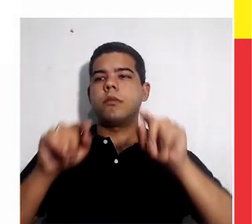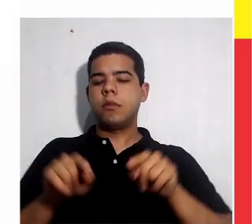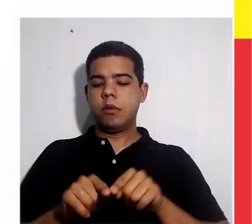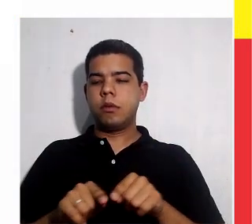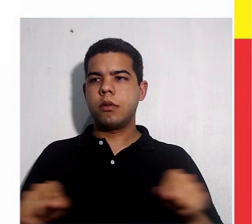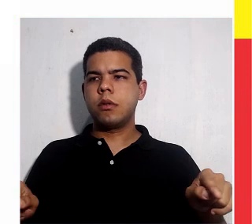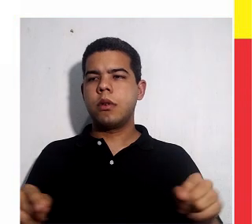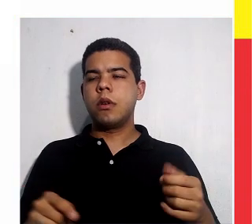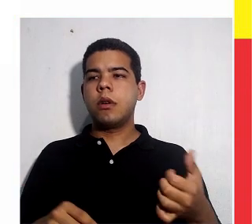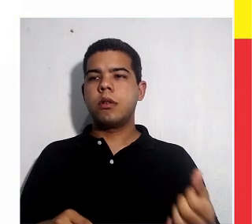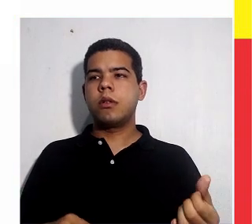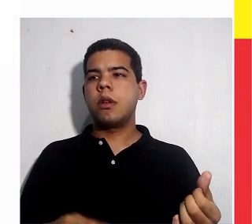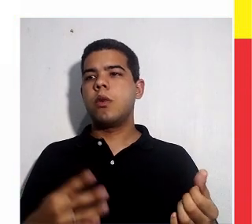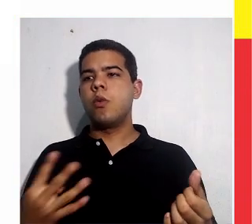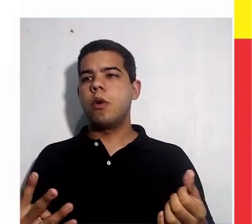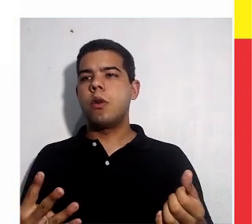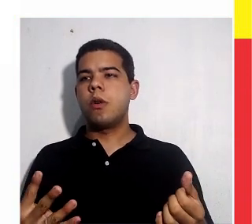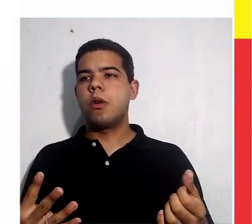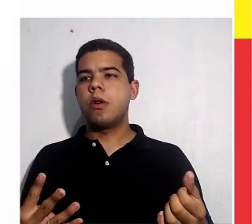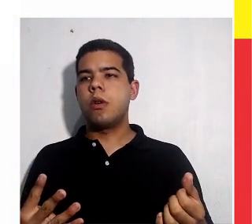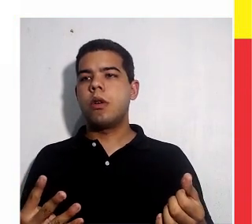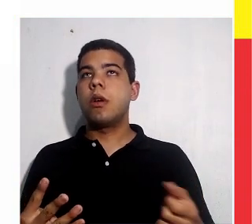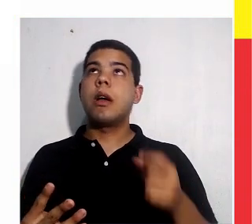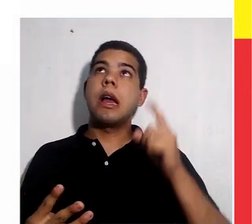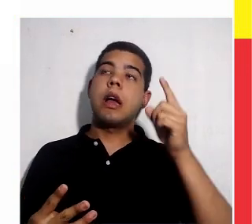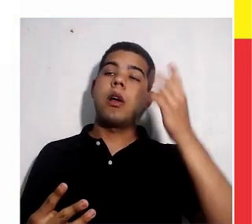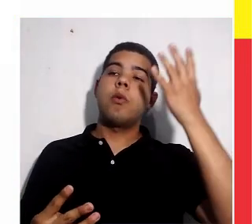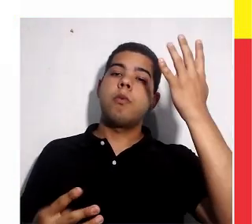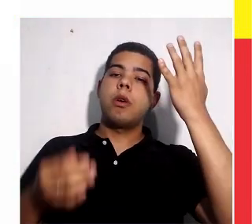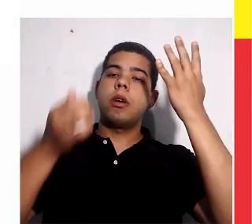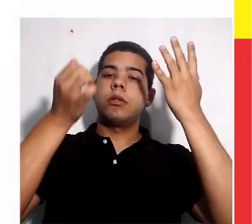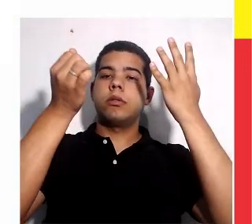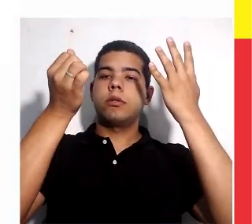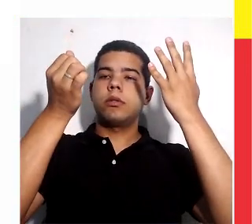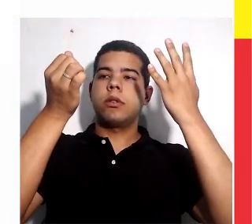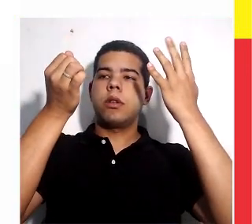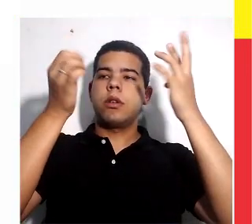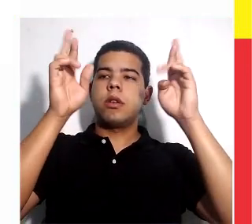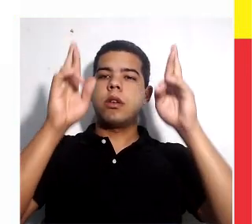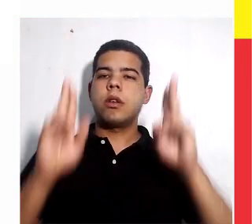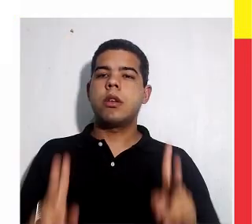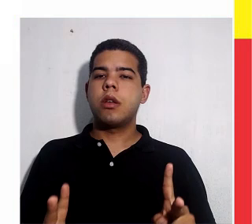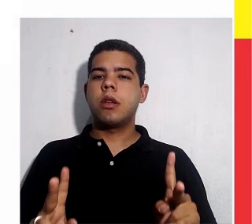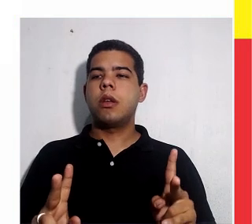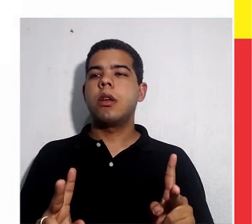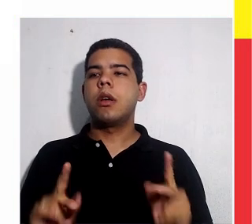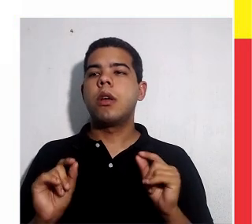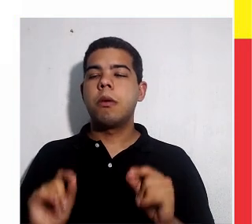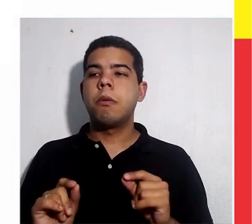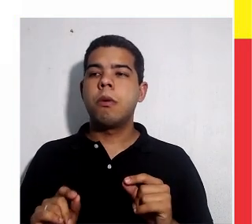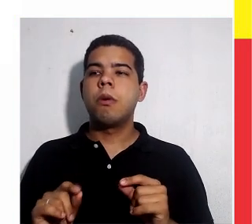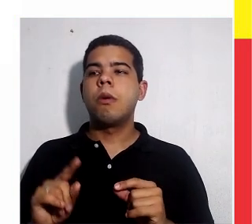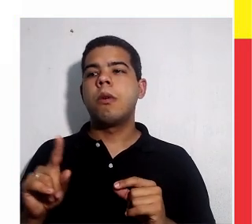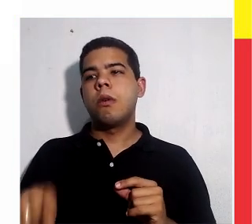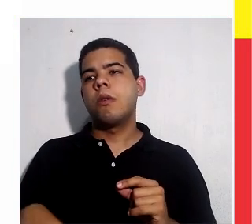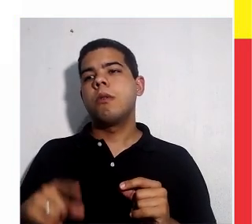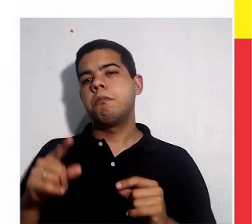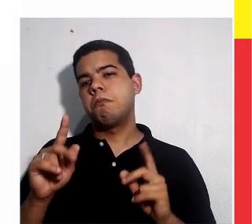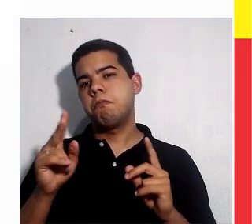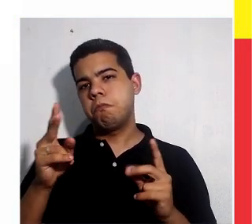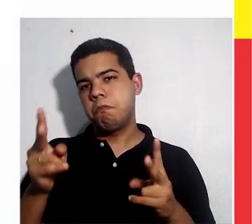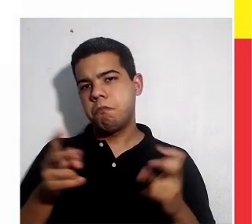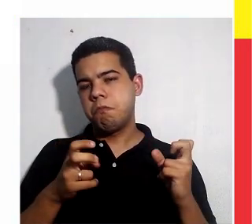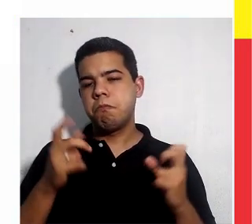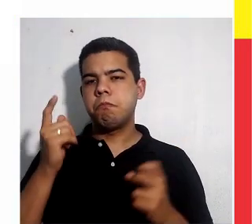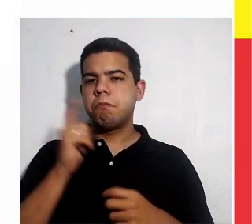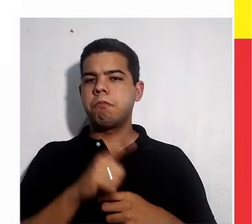em cima tem 6 metros e depois 4. Se você fizer a diferença de cima para baixo, ó, 4 metros para 6 metros, eu